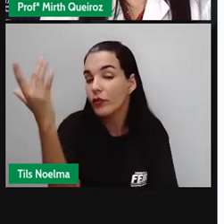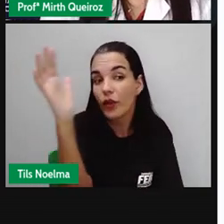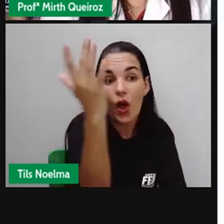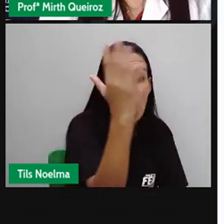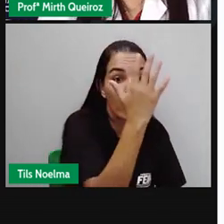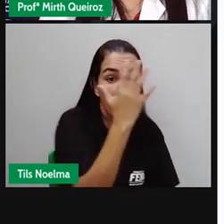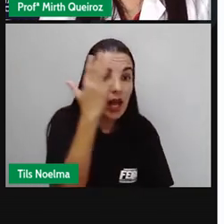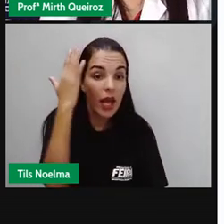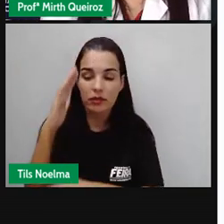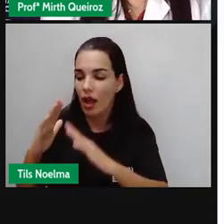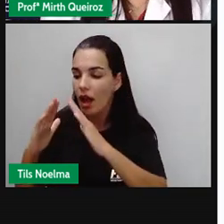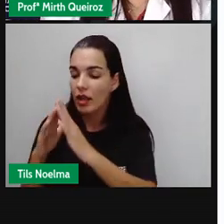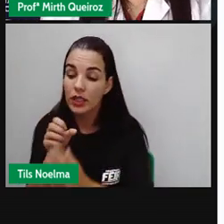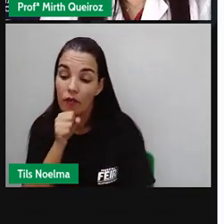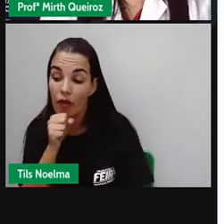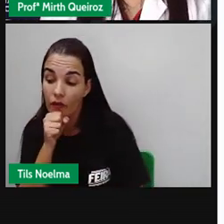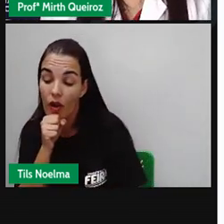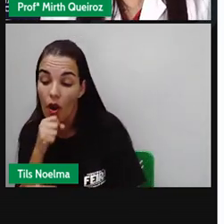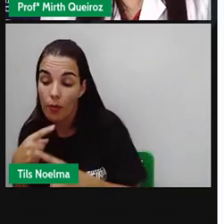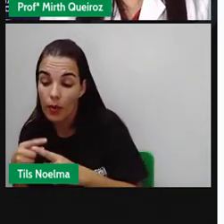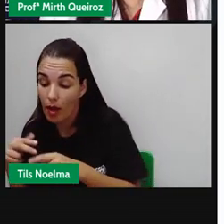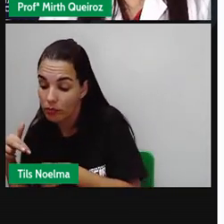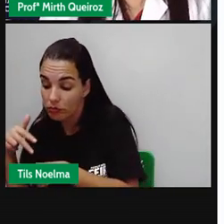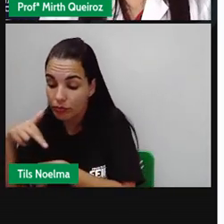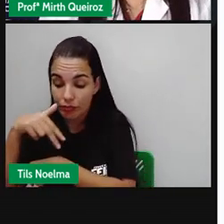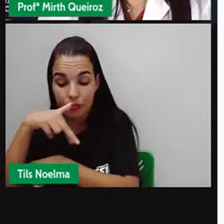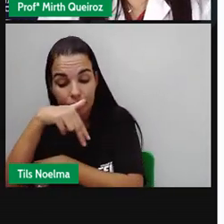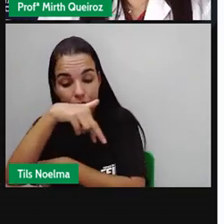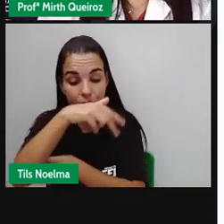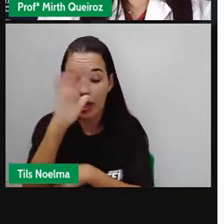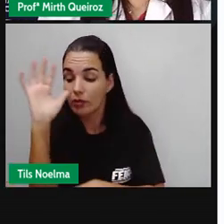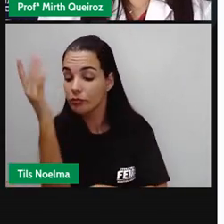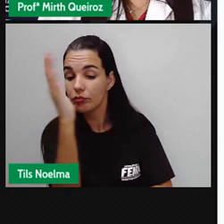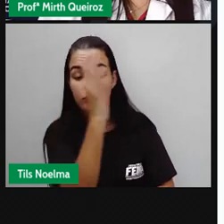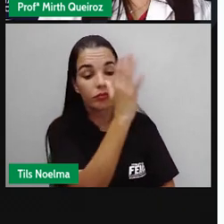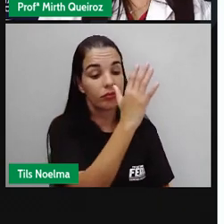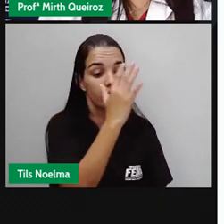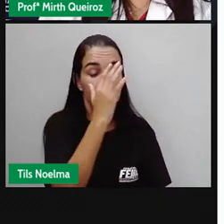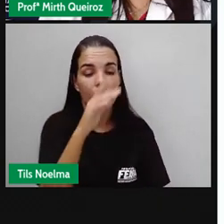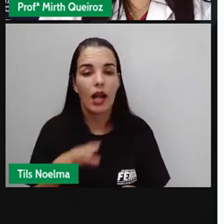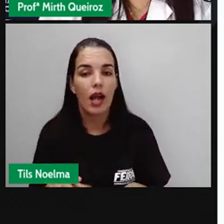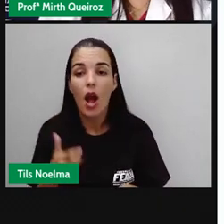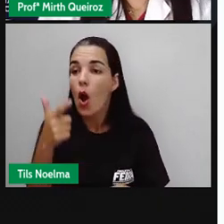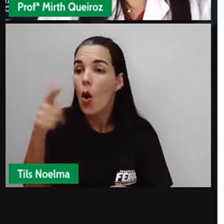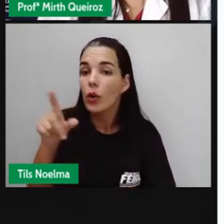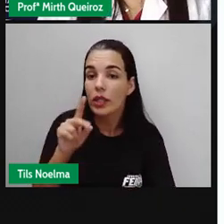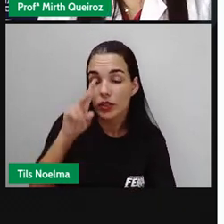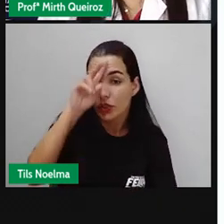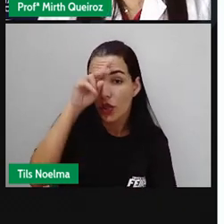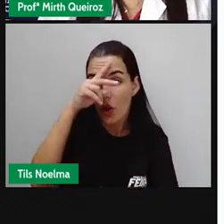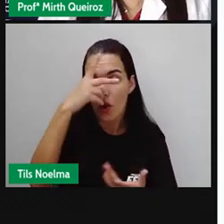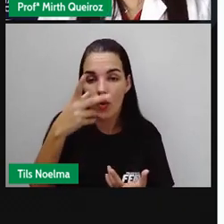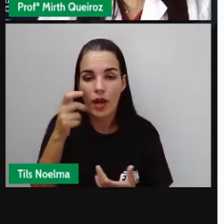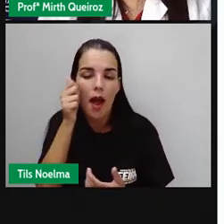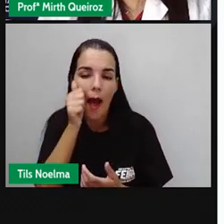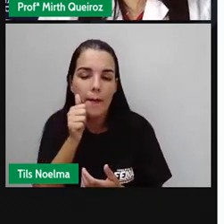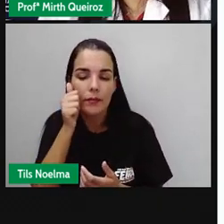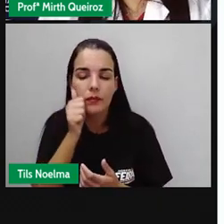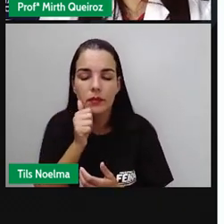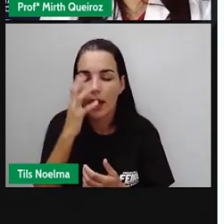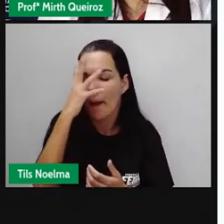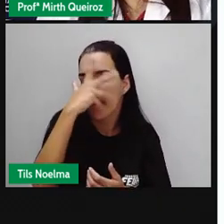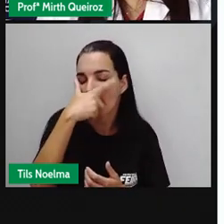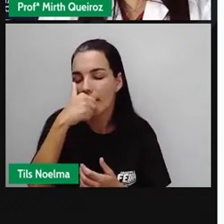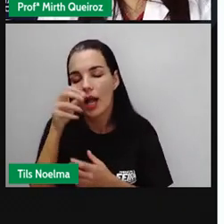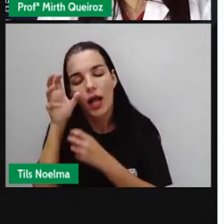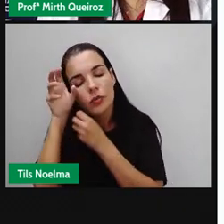casinha, na casa da vovó, onde ela vai atravessar por uma floresta. A Bela Adormecida, geralmente vai acontecer